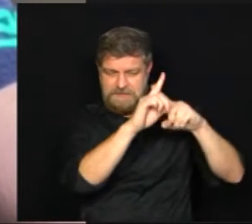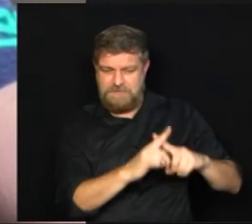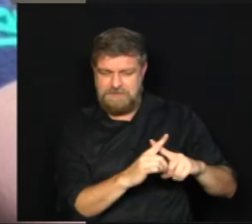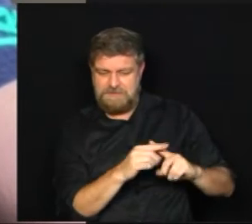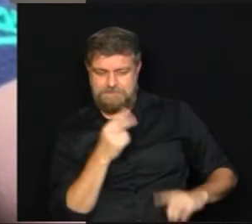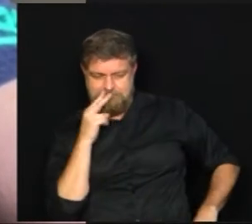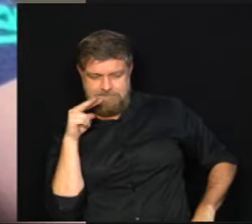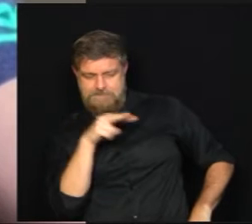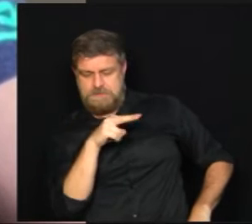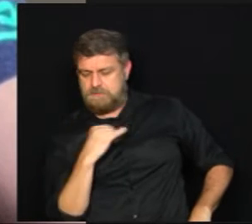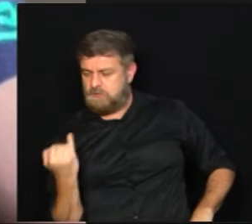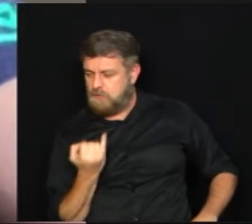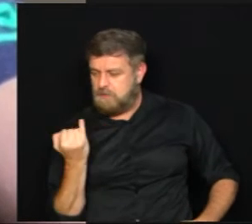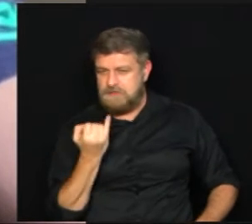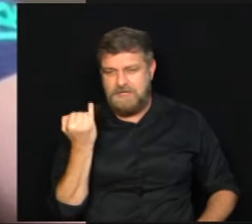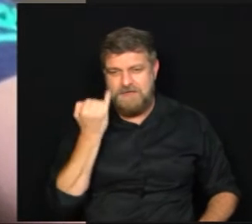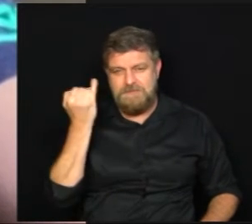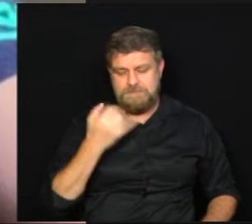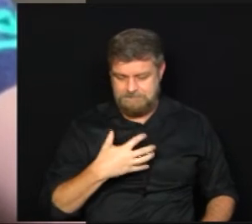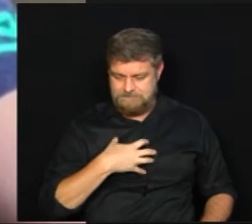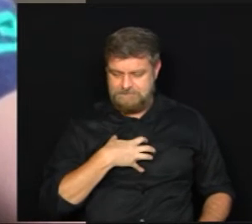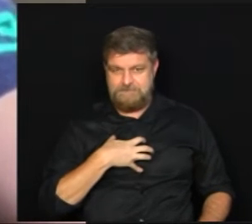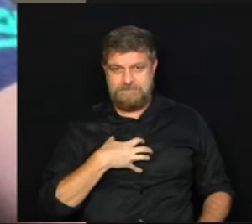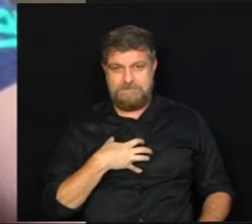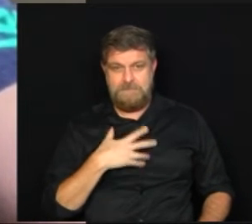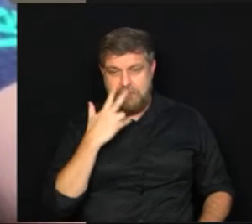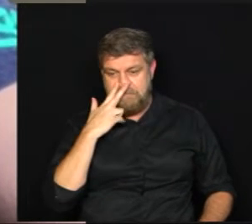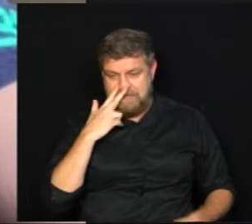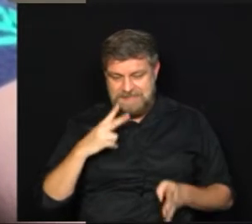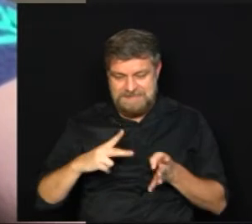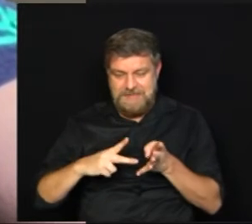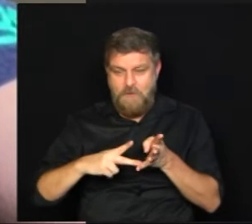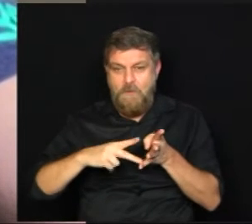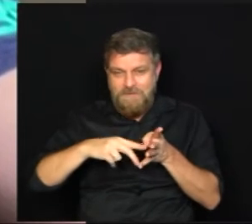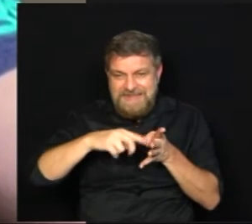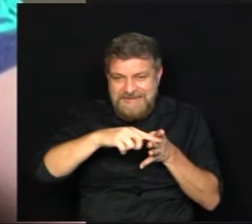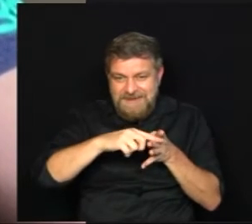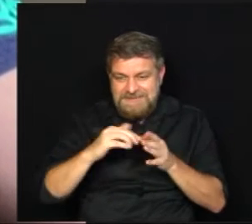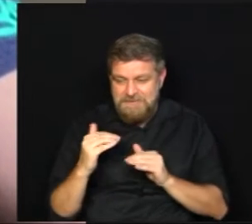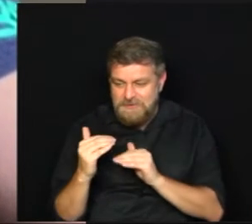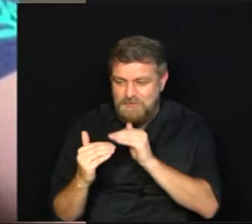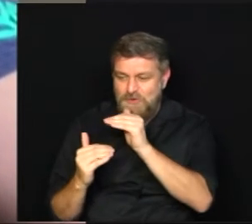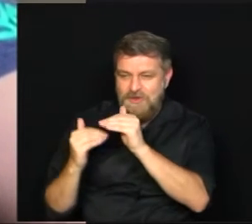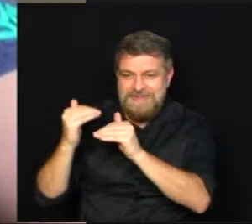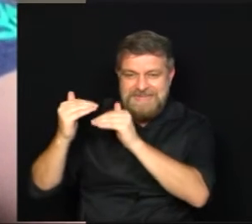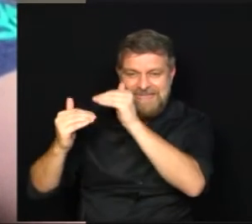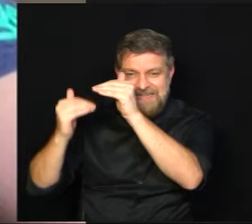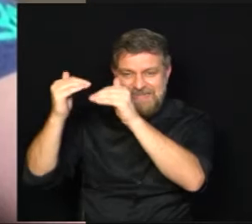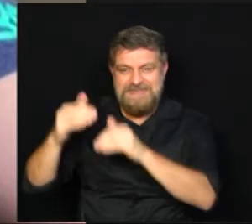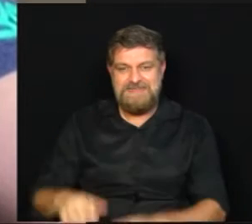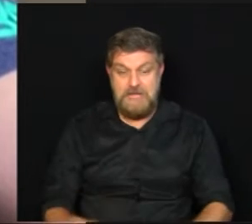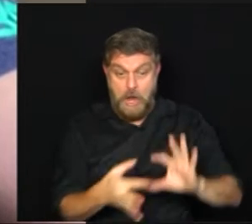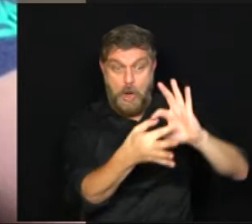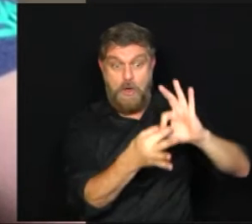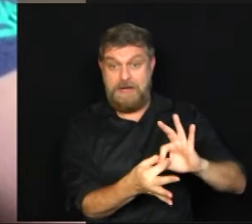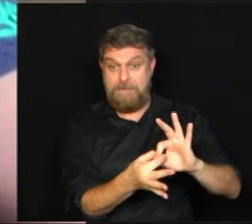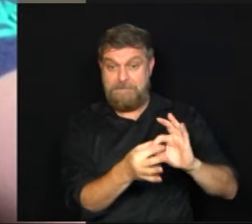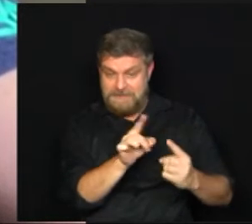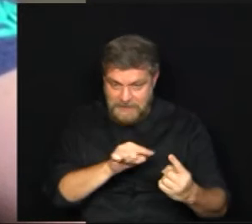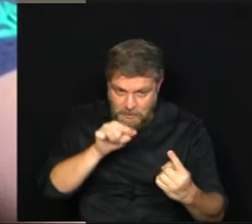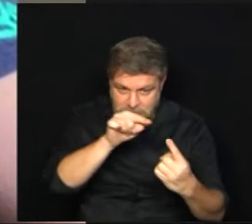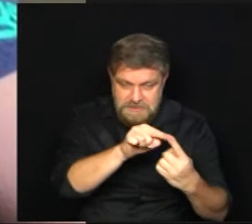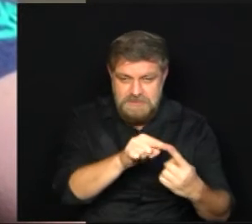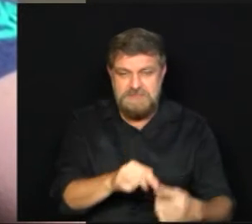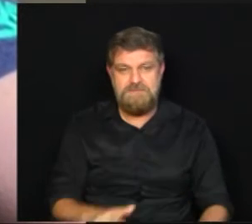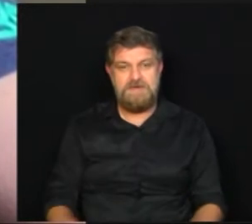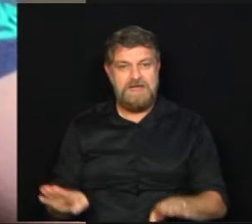quão importante isso é. Para mim é um degrau para chegar onde eu quero na Olimpíada, sabe? E acho que o meu maior objetivo, assim como dos meus